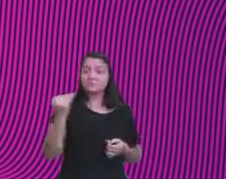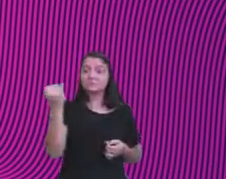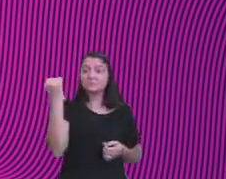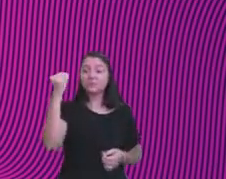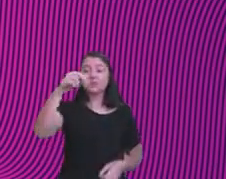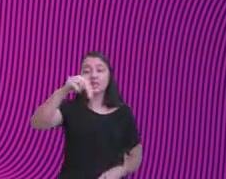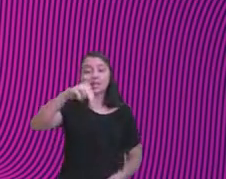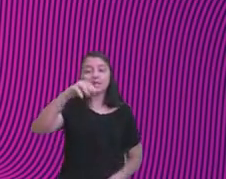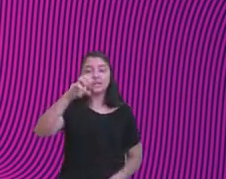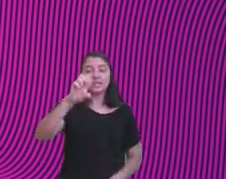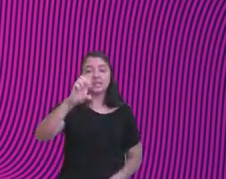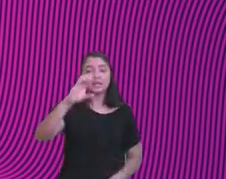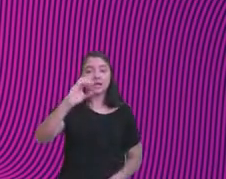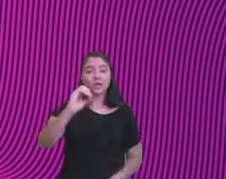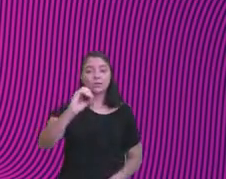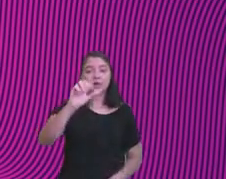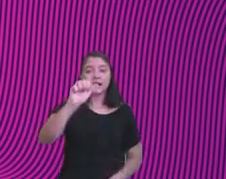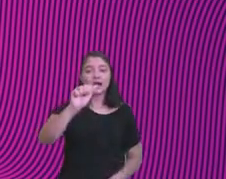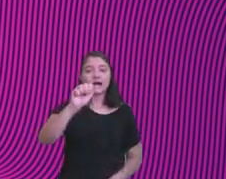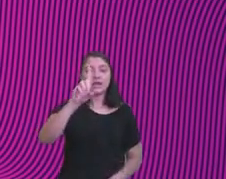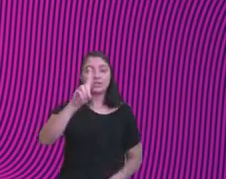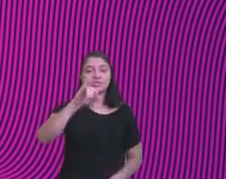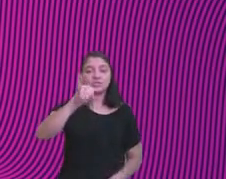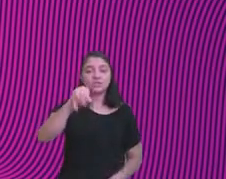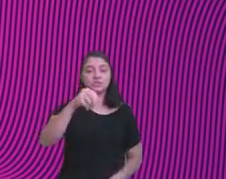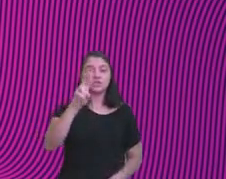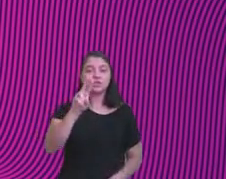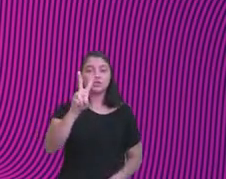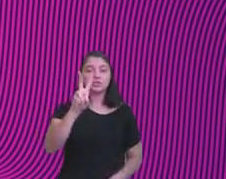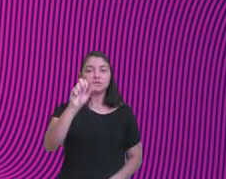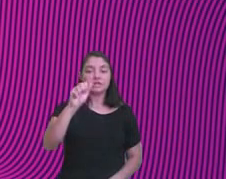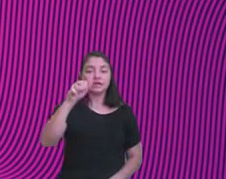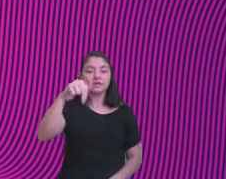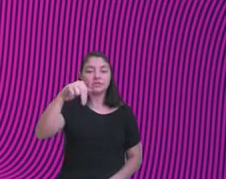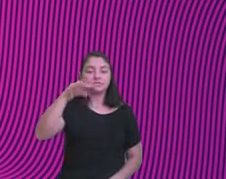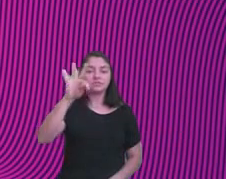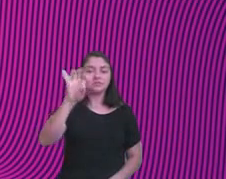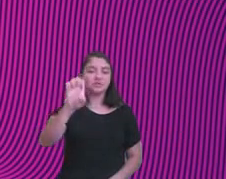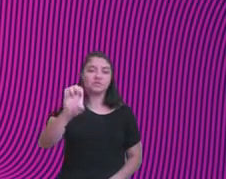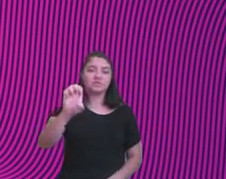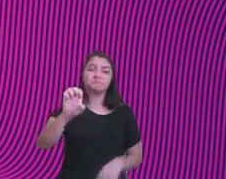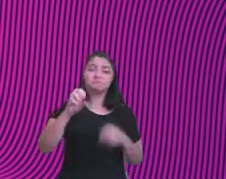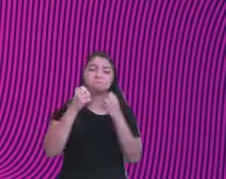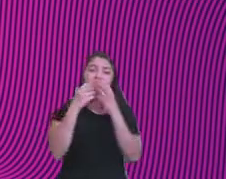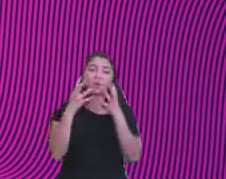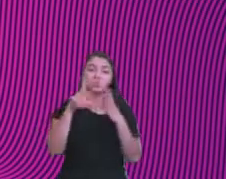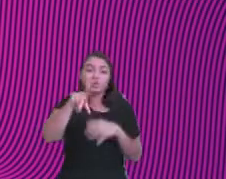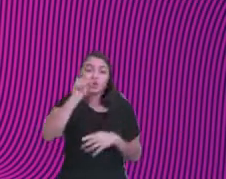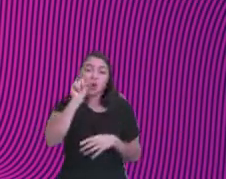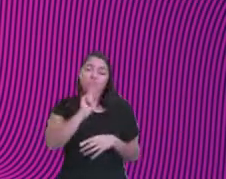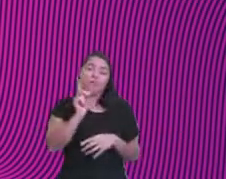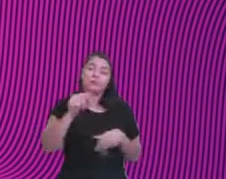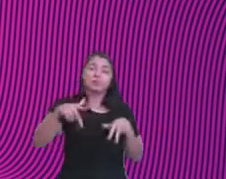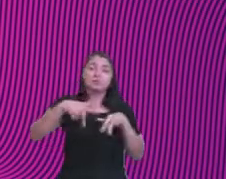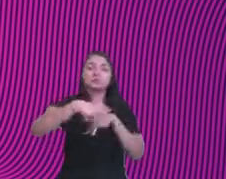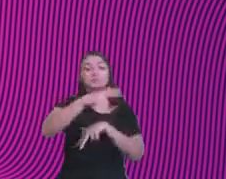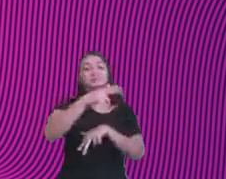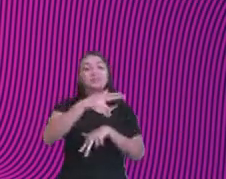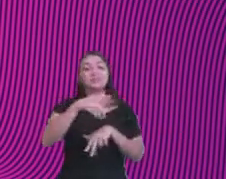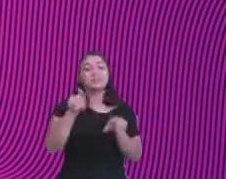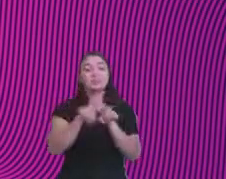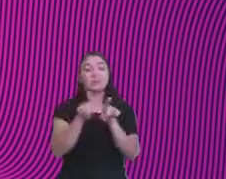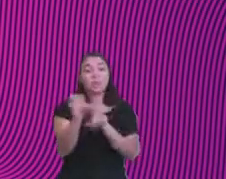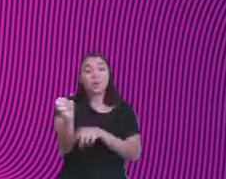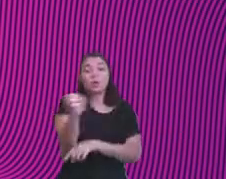um caso para cirurgia de primeira escolha. Em relação às lesões hepáticas, como elas são pequenas, menores do que